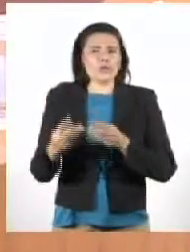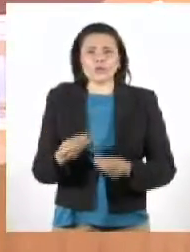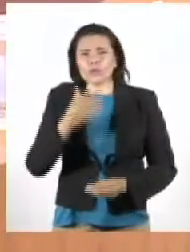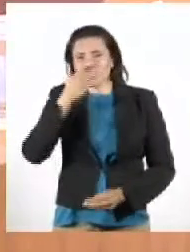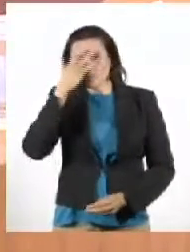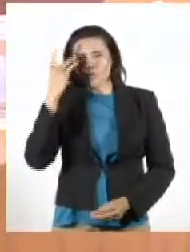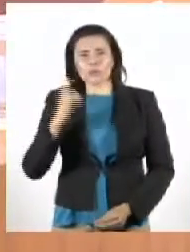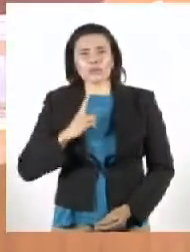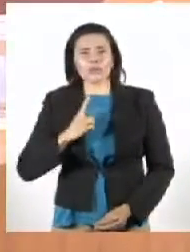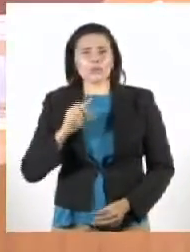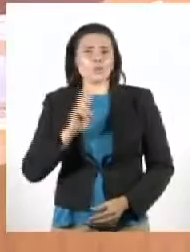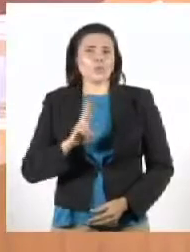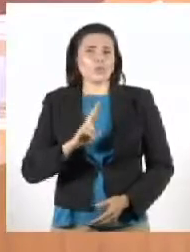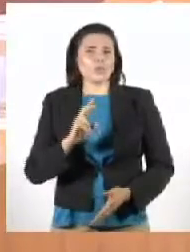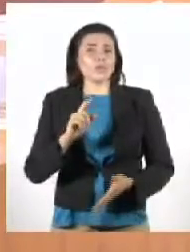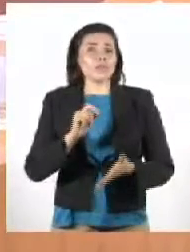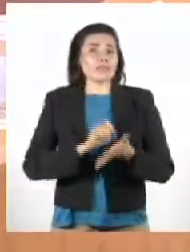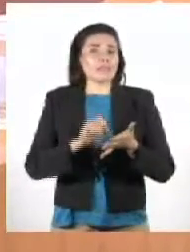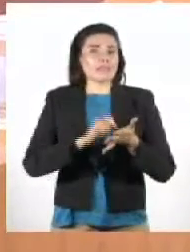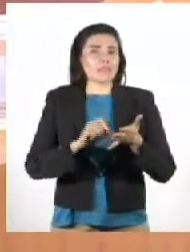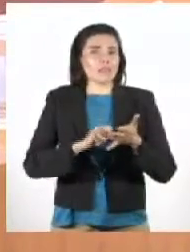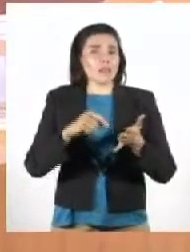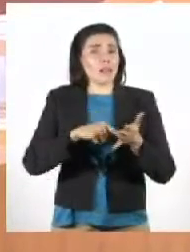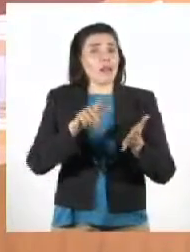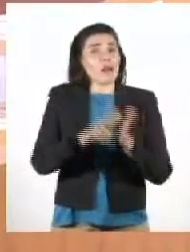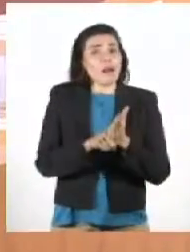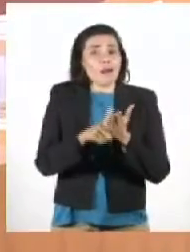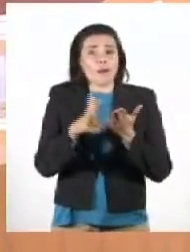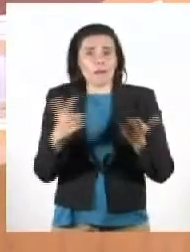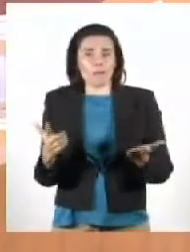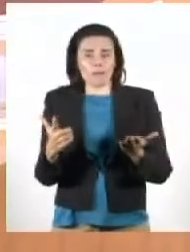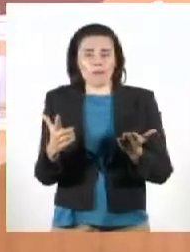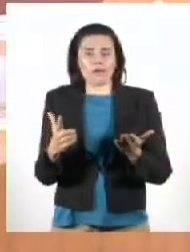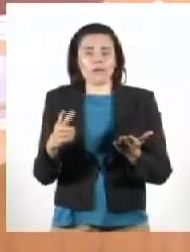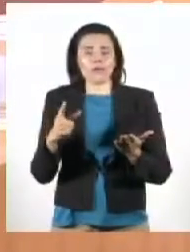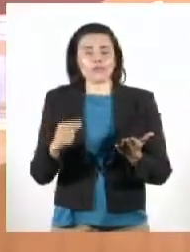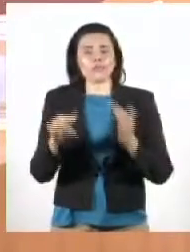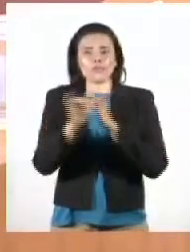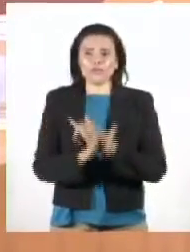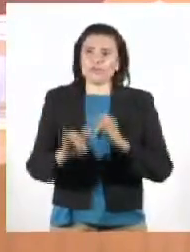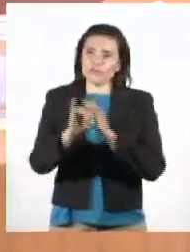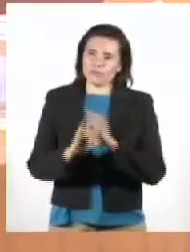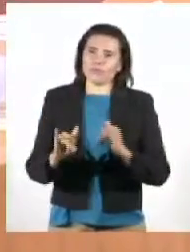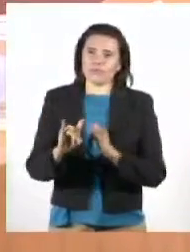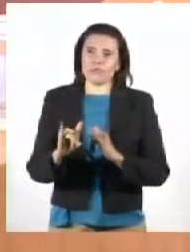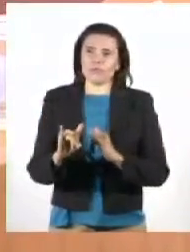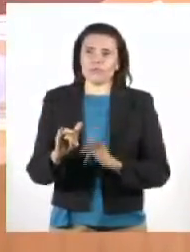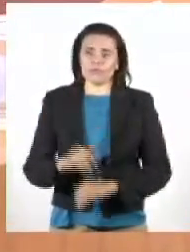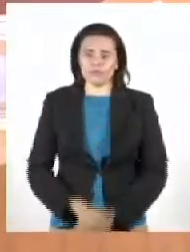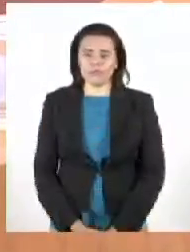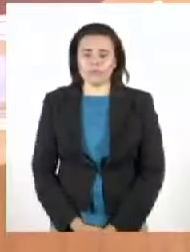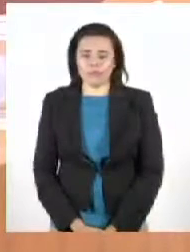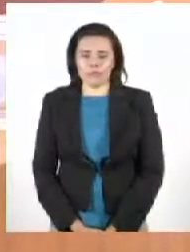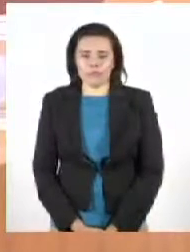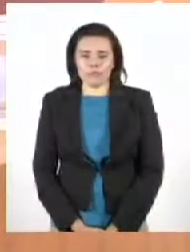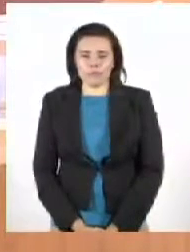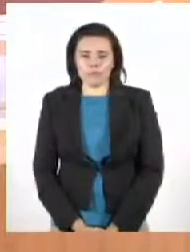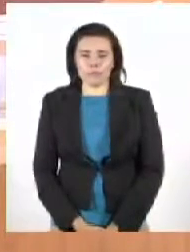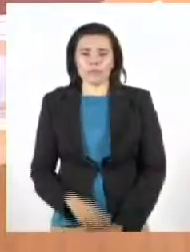Capital. Vamos fazer uma discussão democrática, para